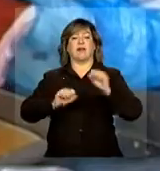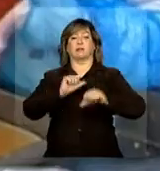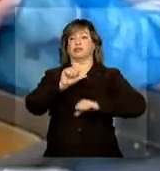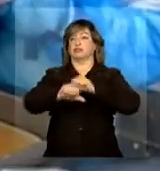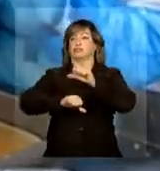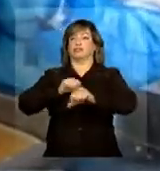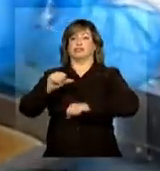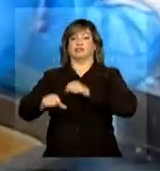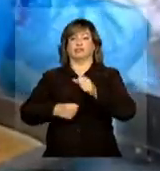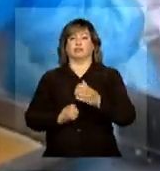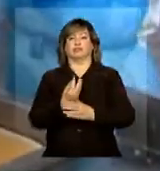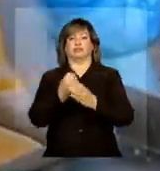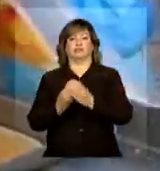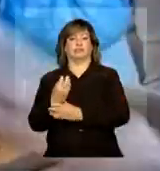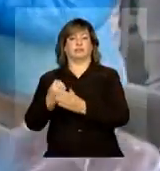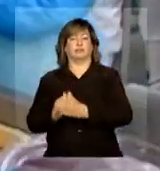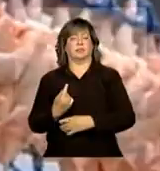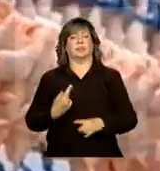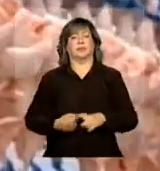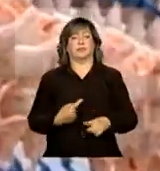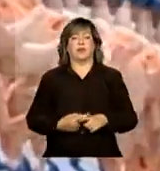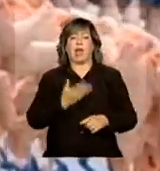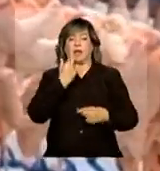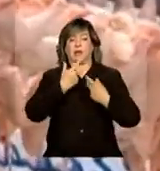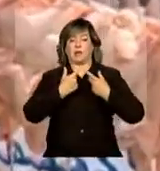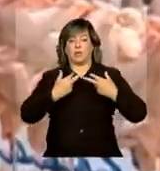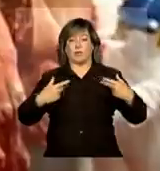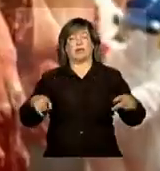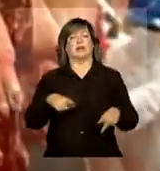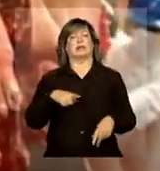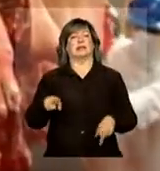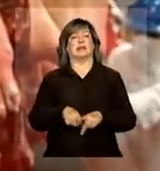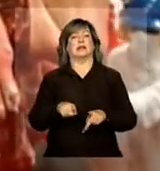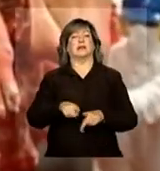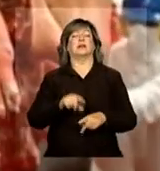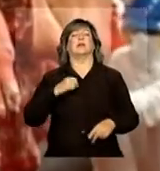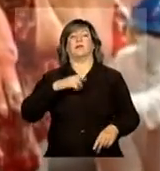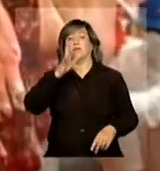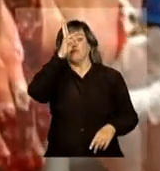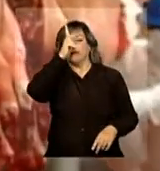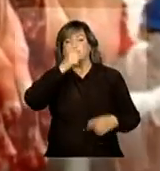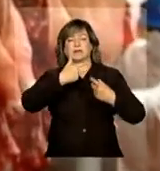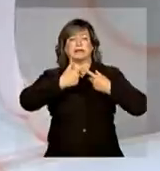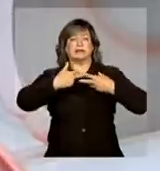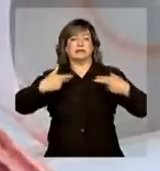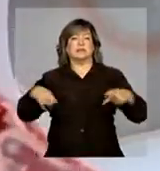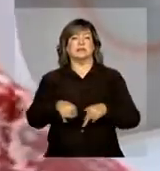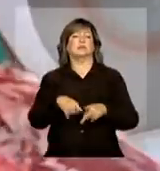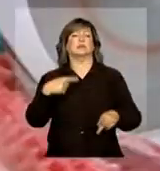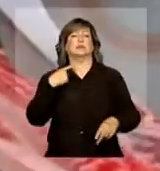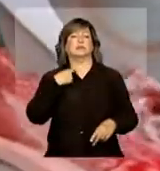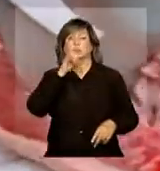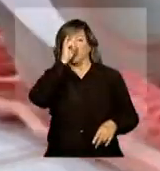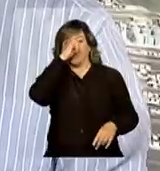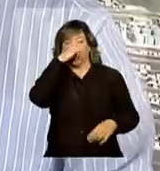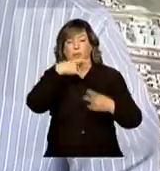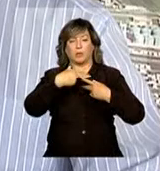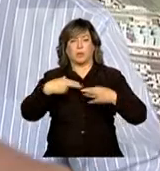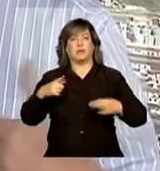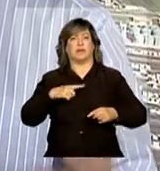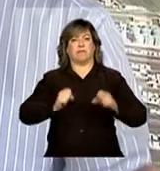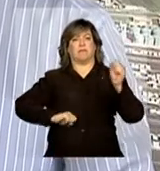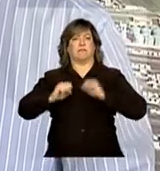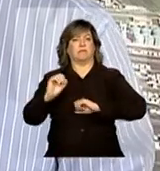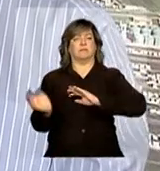paisagem. Empresas do ramo de alimentação, como abatedouros de aves e suínos, já funcionam a pleno vapor. A